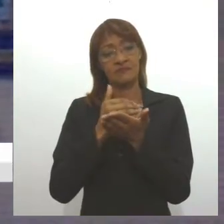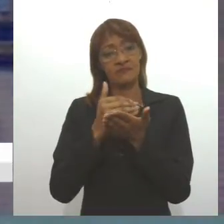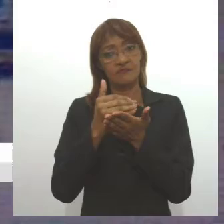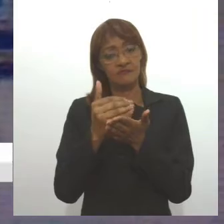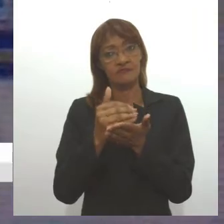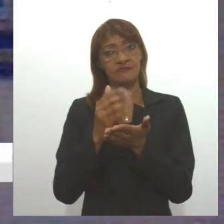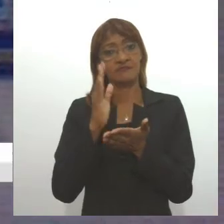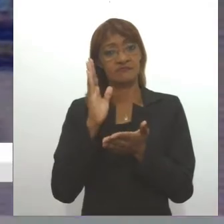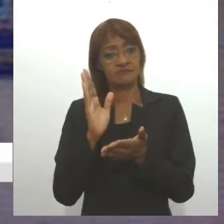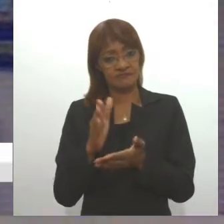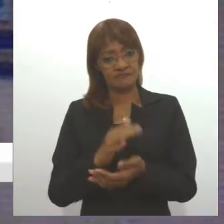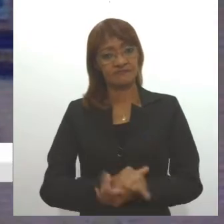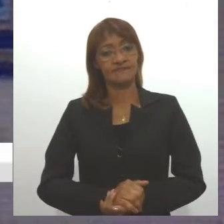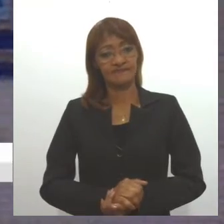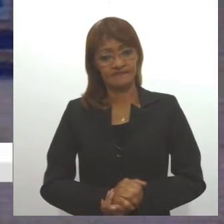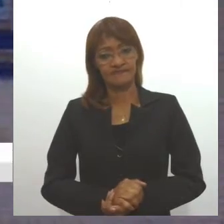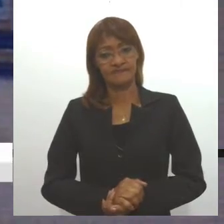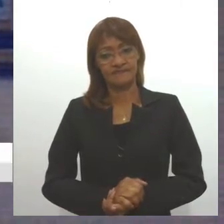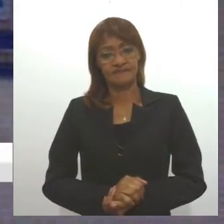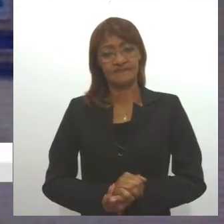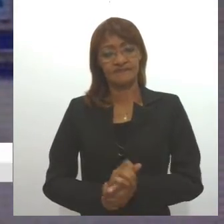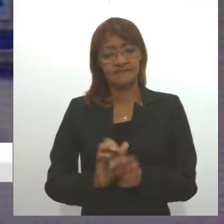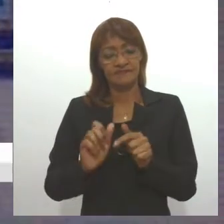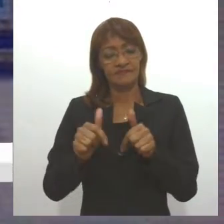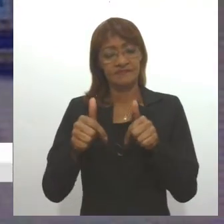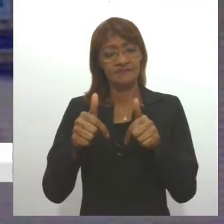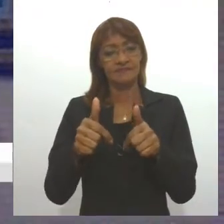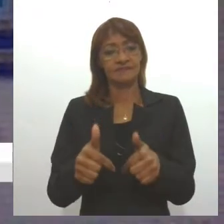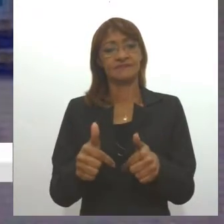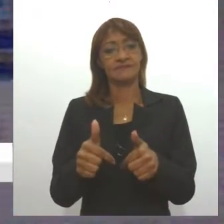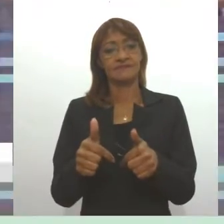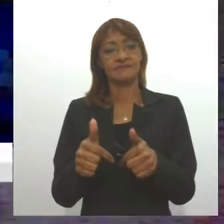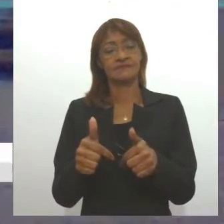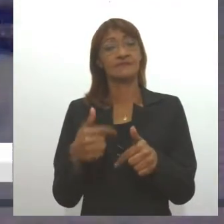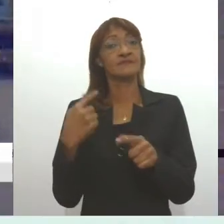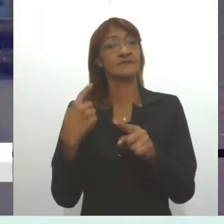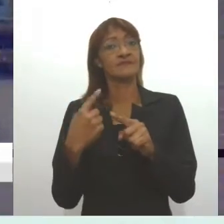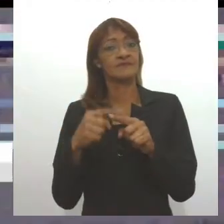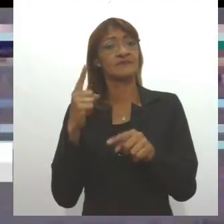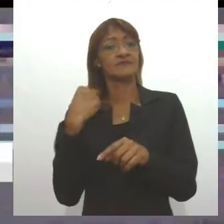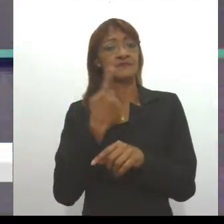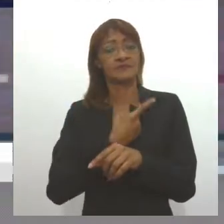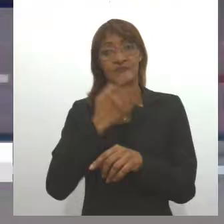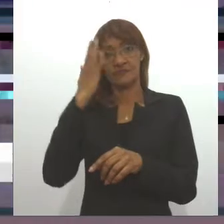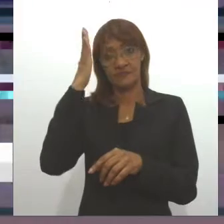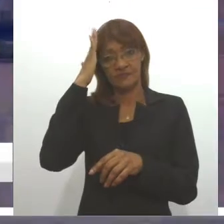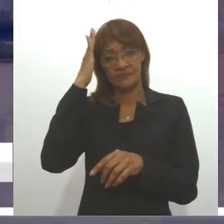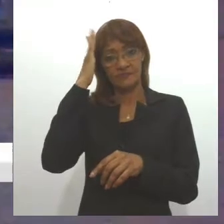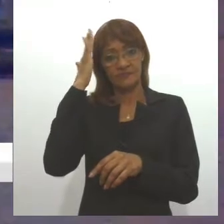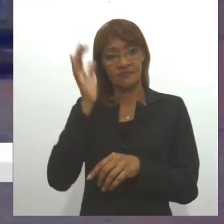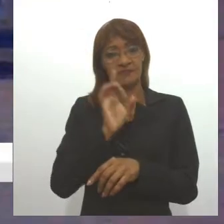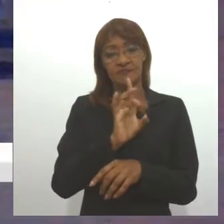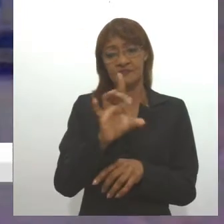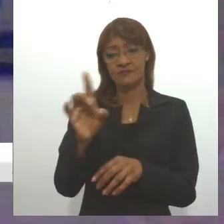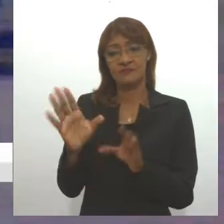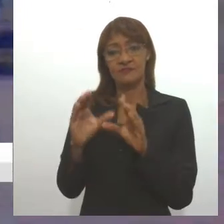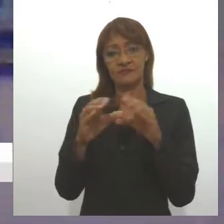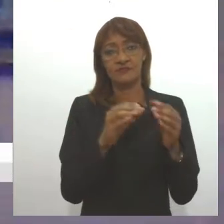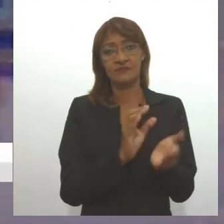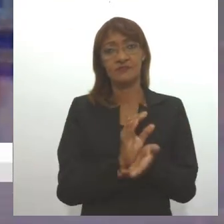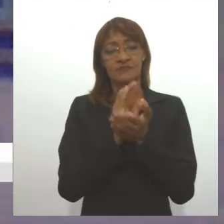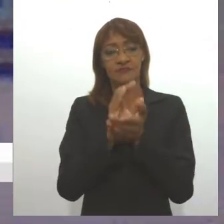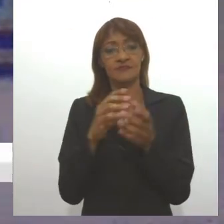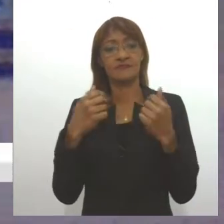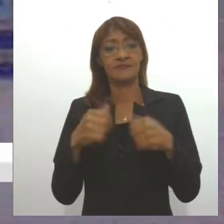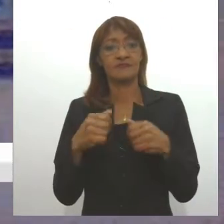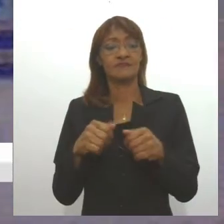terá que trilhar e consolidar, porque a gente entende que os conselhos, eles precisam ter efetividade, eles precisam não